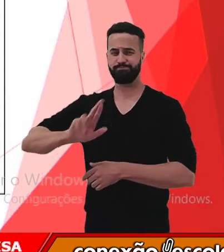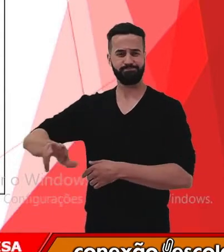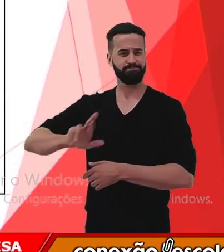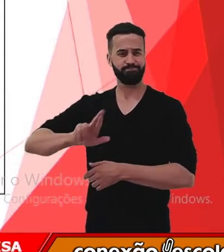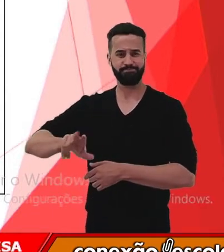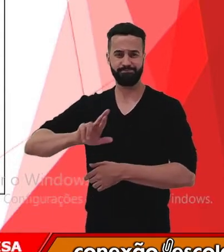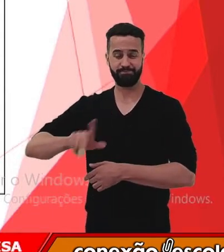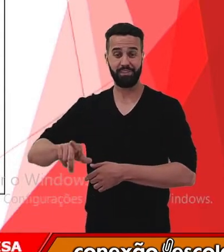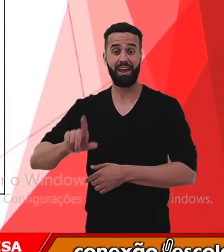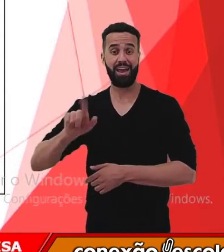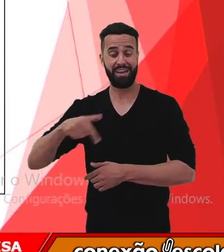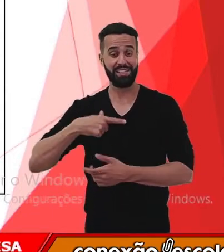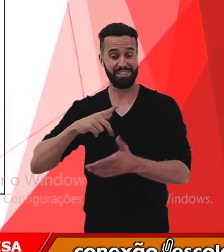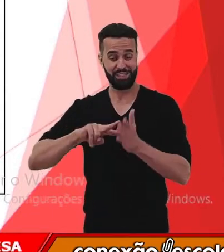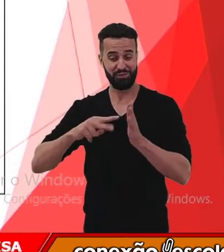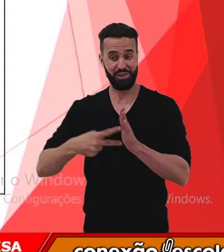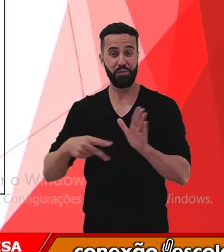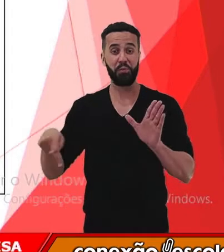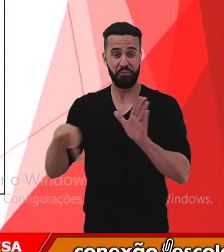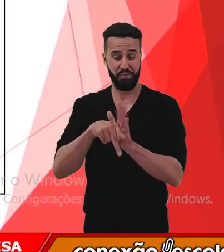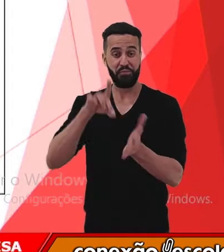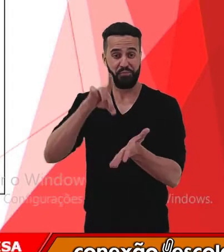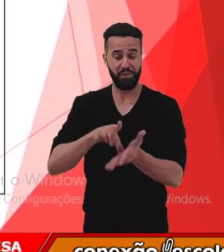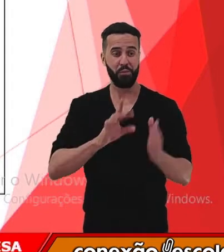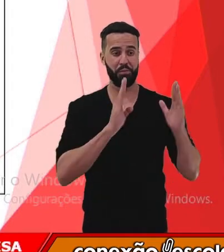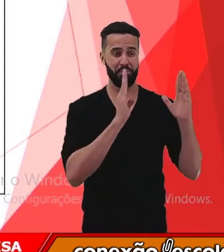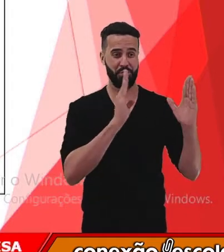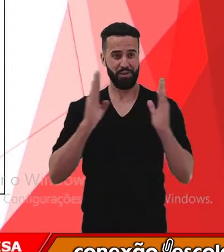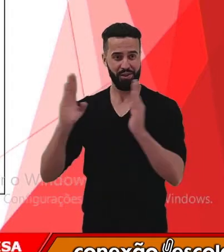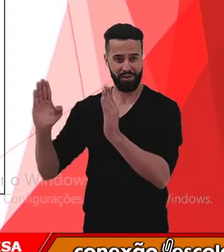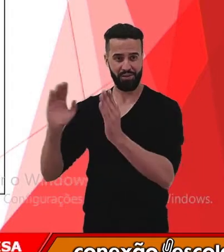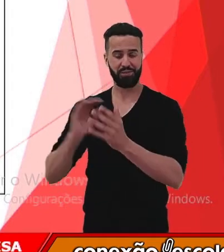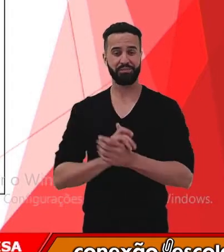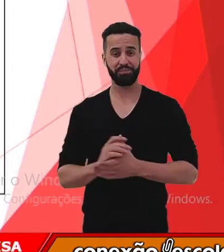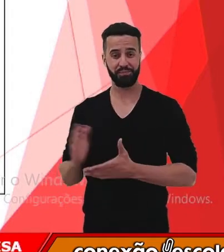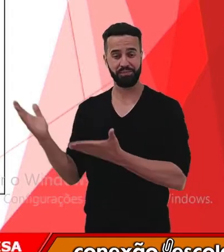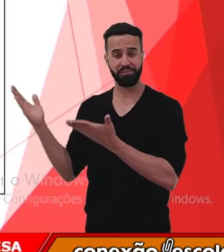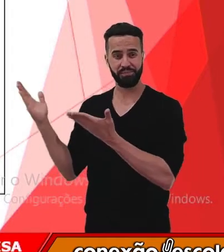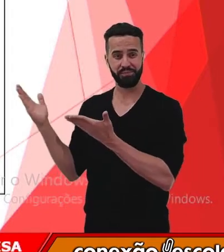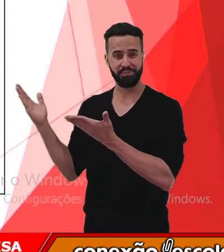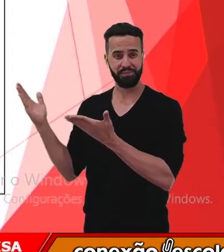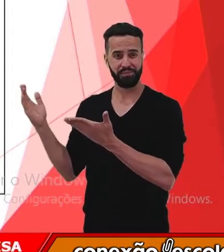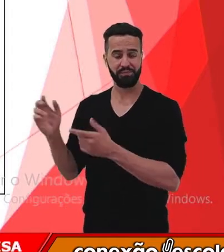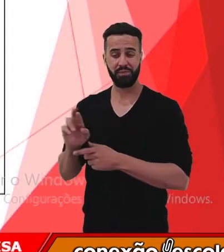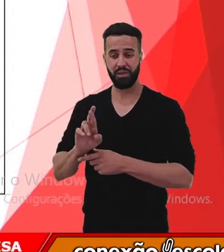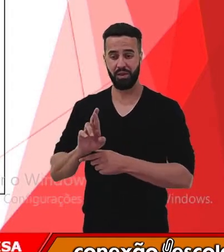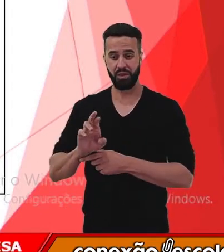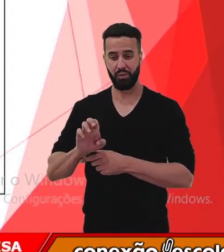tradução é biblioteca. Relatives. Observe o terceiro exemplo.